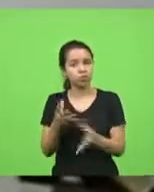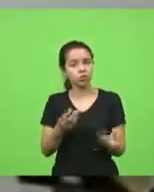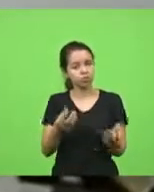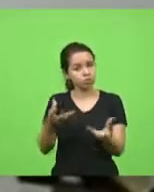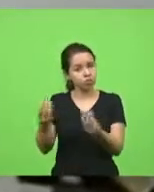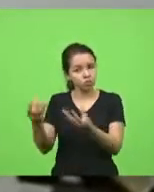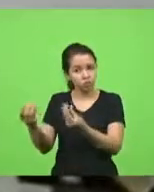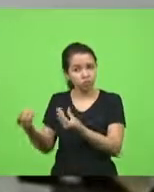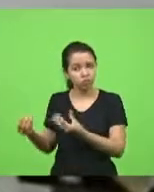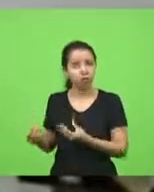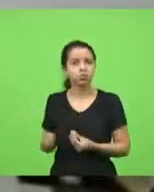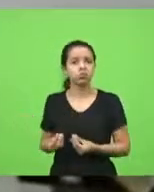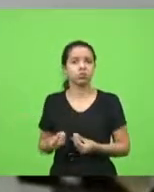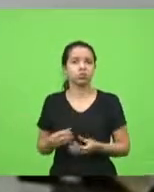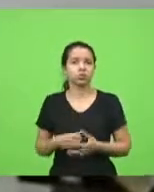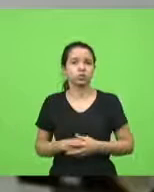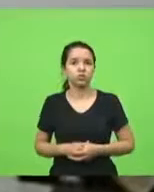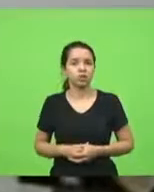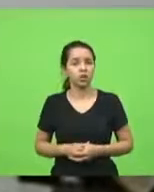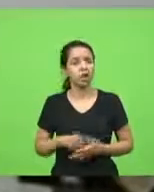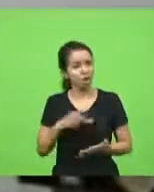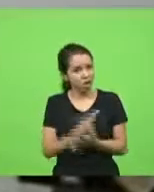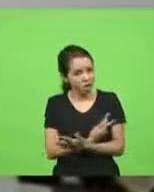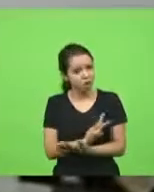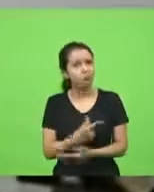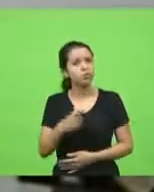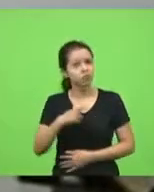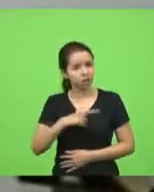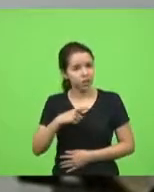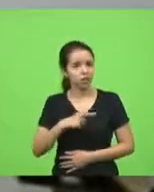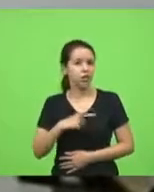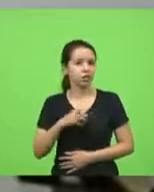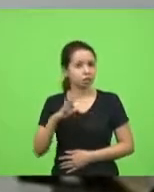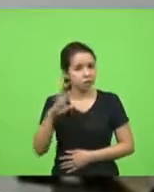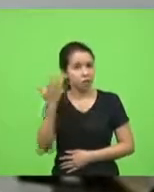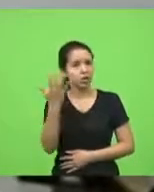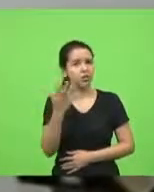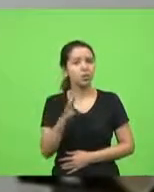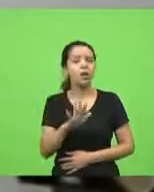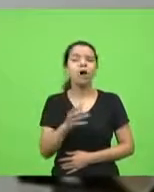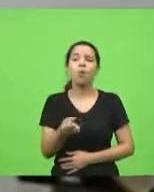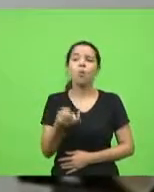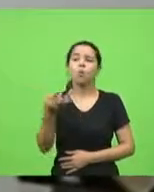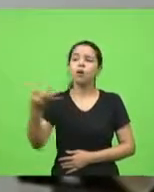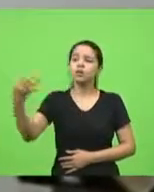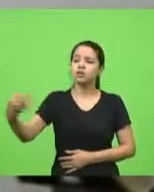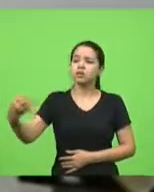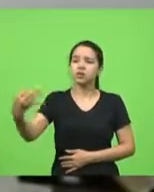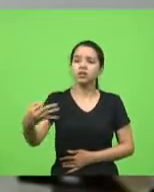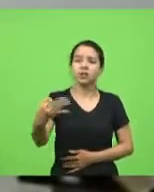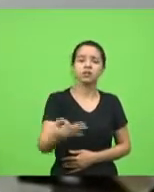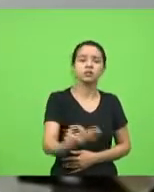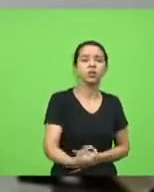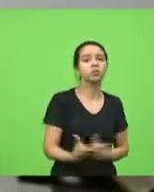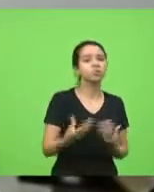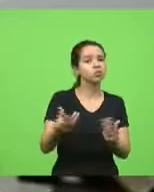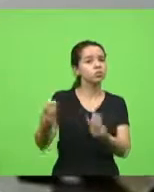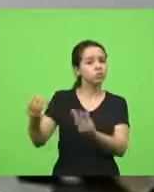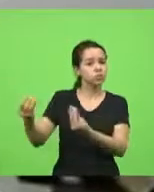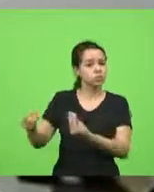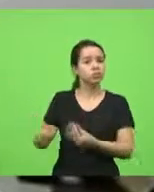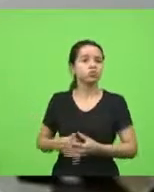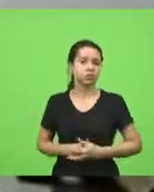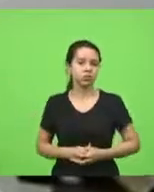casos, erros existem, claro, mas no meio de quantos que existem esses erros? Então,